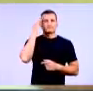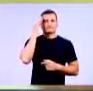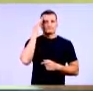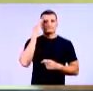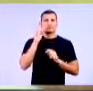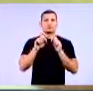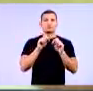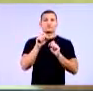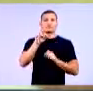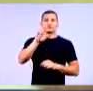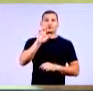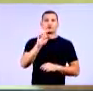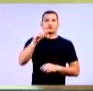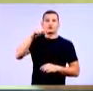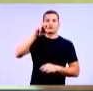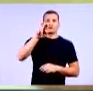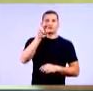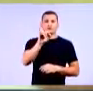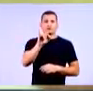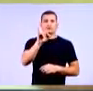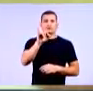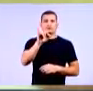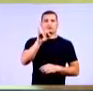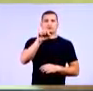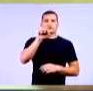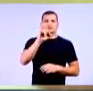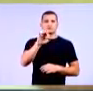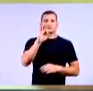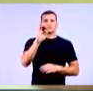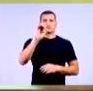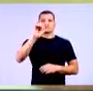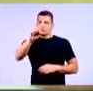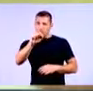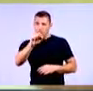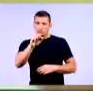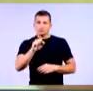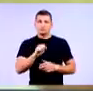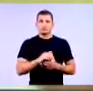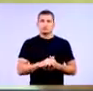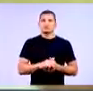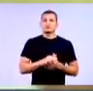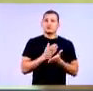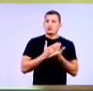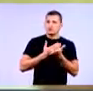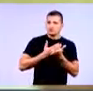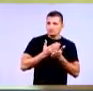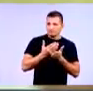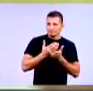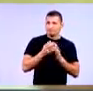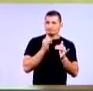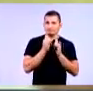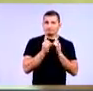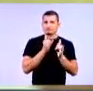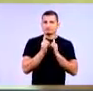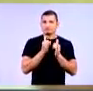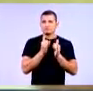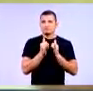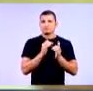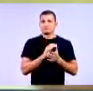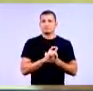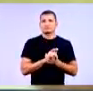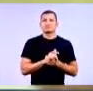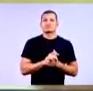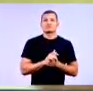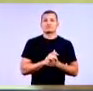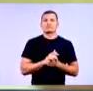os requisitos realmente, se a gente não for buscar essa especificação inicial, com certeza as outras